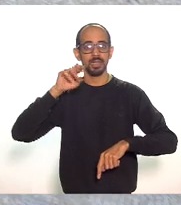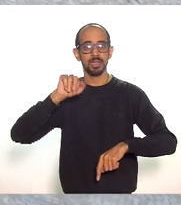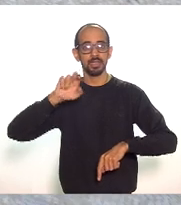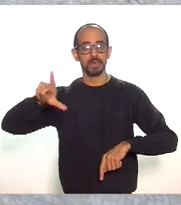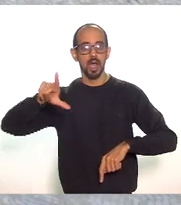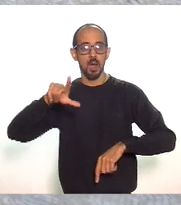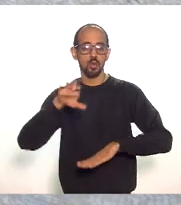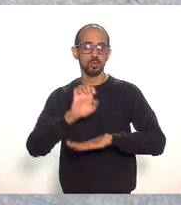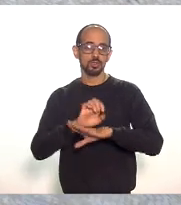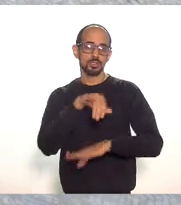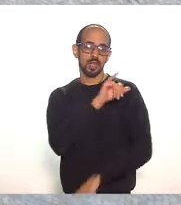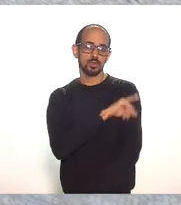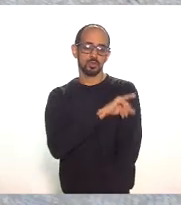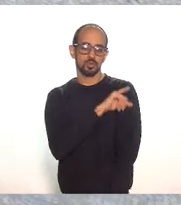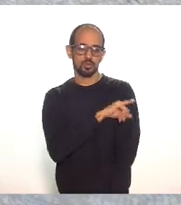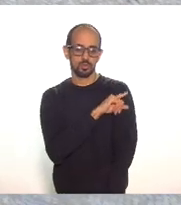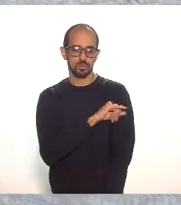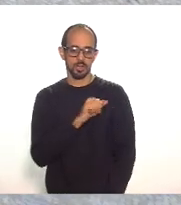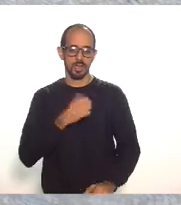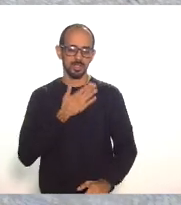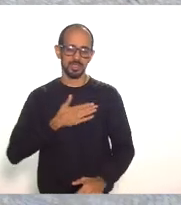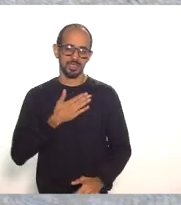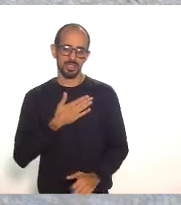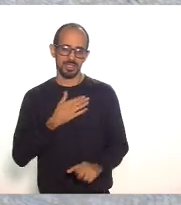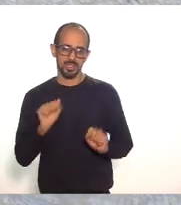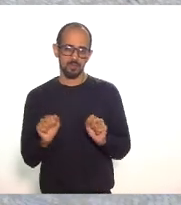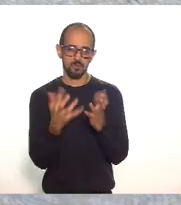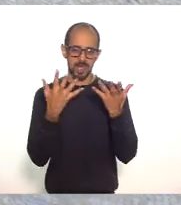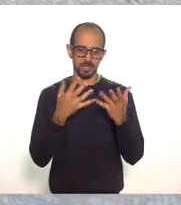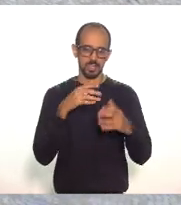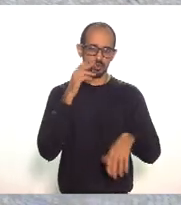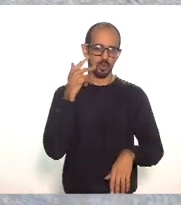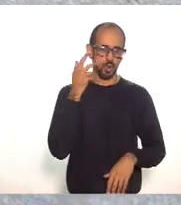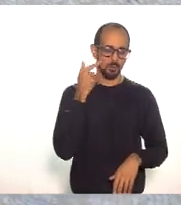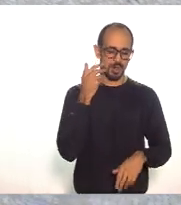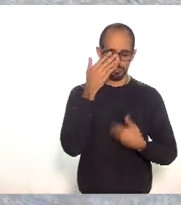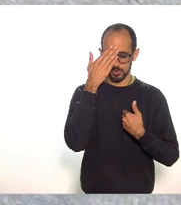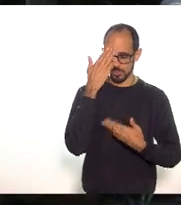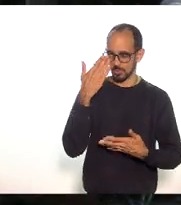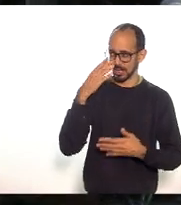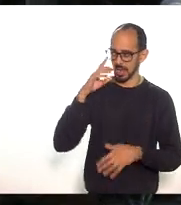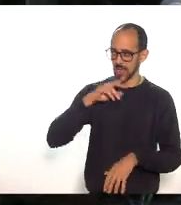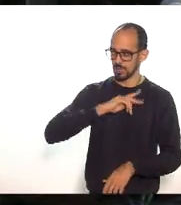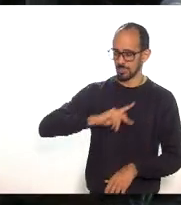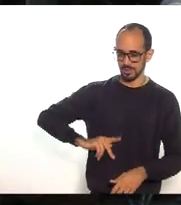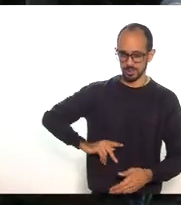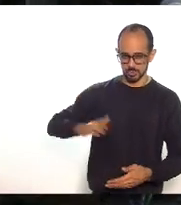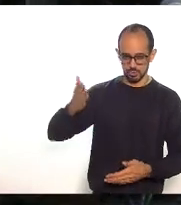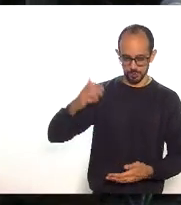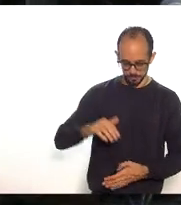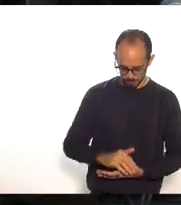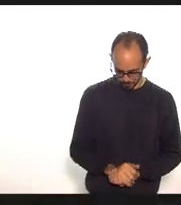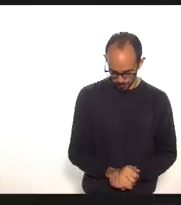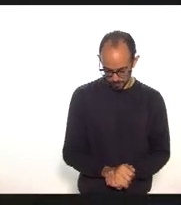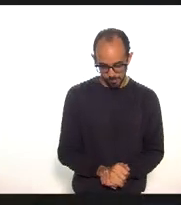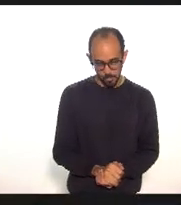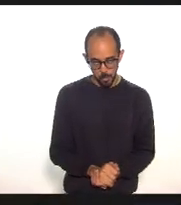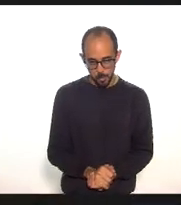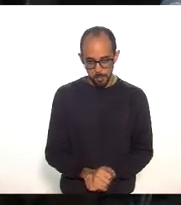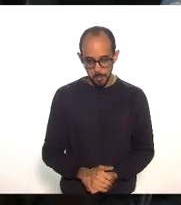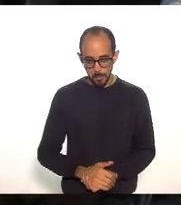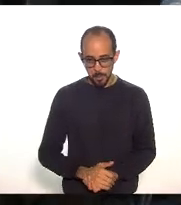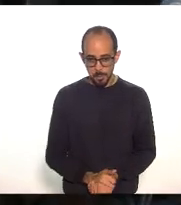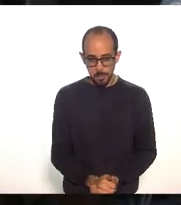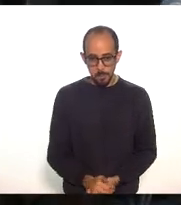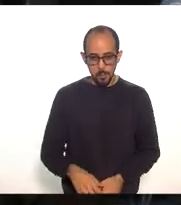Janeiro, a nossa tão querida Festa do Tomate. Muito obrigado, senhor presidente. Pela ordem, presidente. Eu pedi coautoria, presidente.